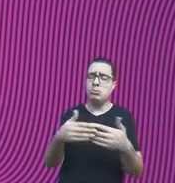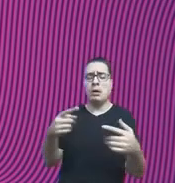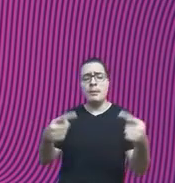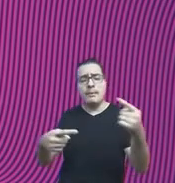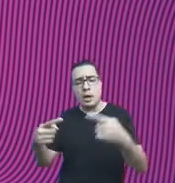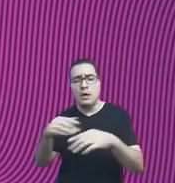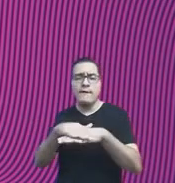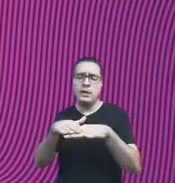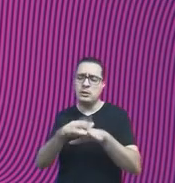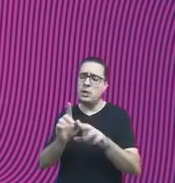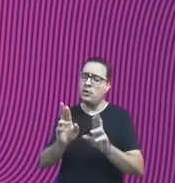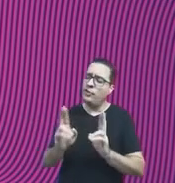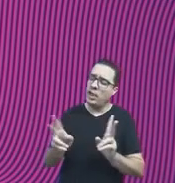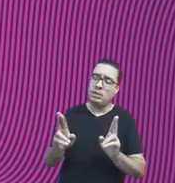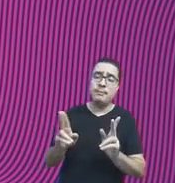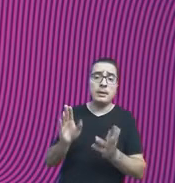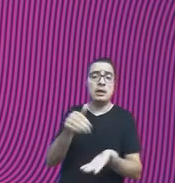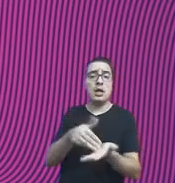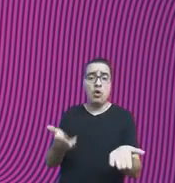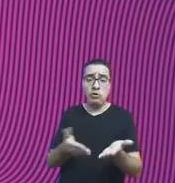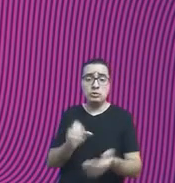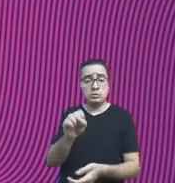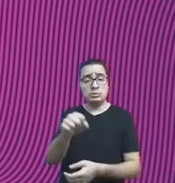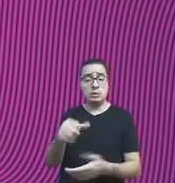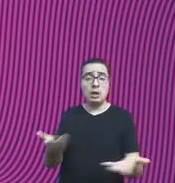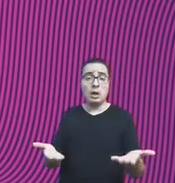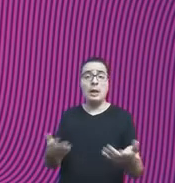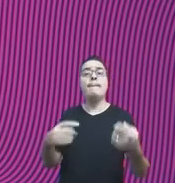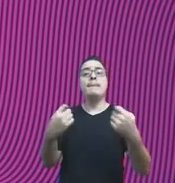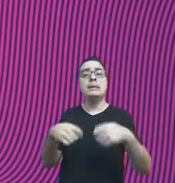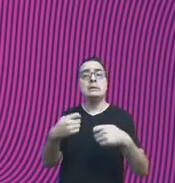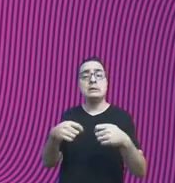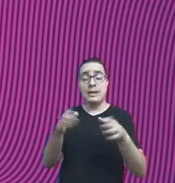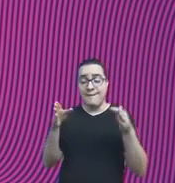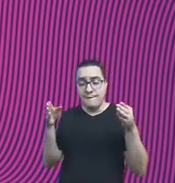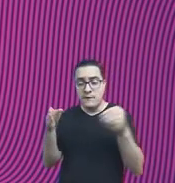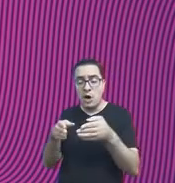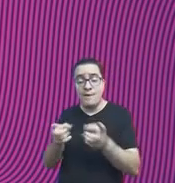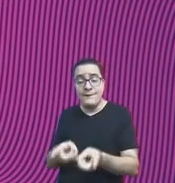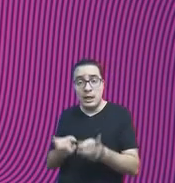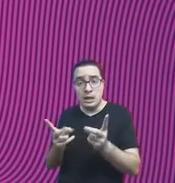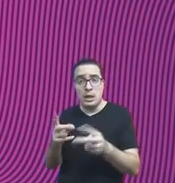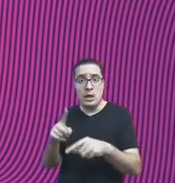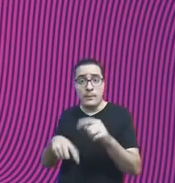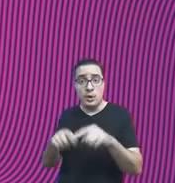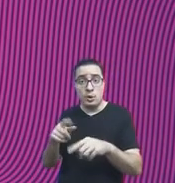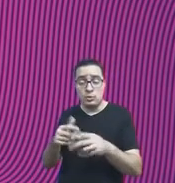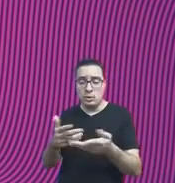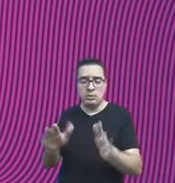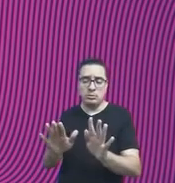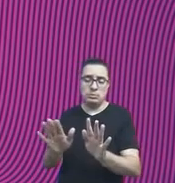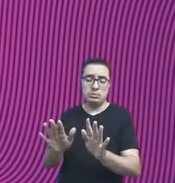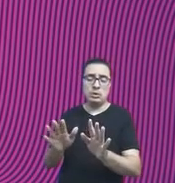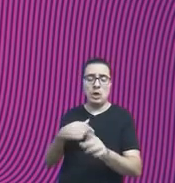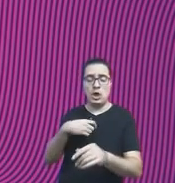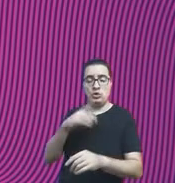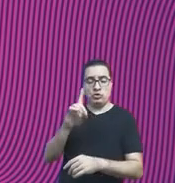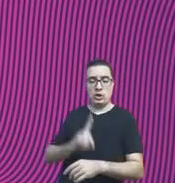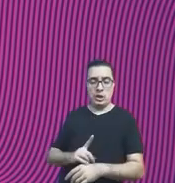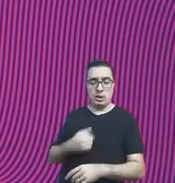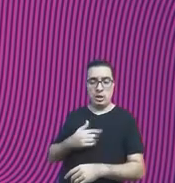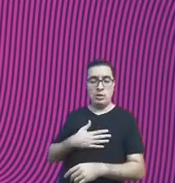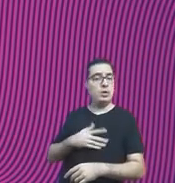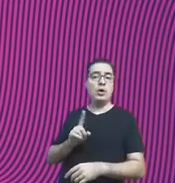é assim até hoje. A gente precisa sair do foco de vender o que você tem direito e vender o que você